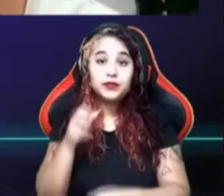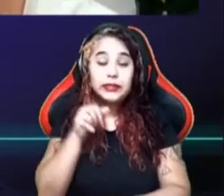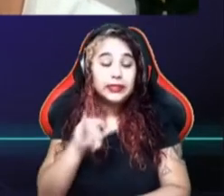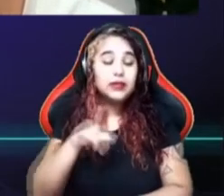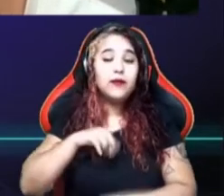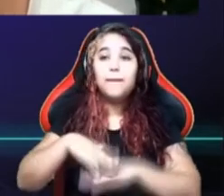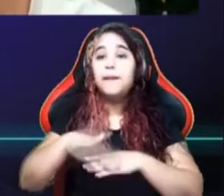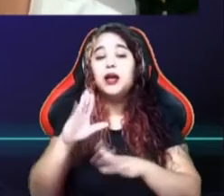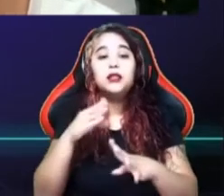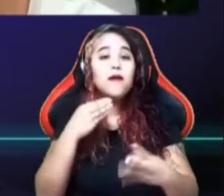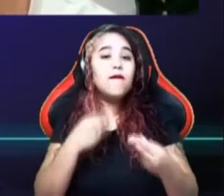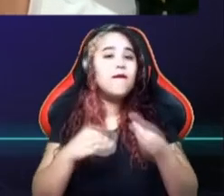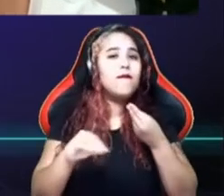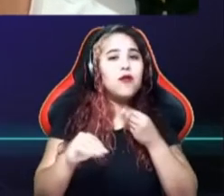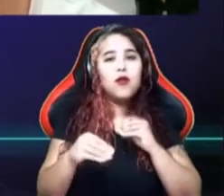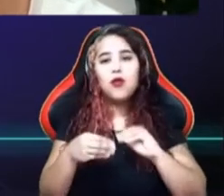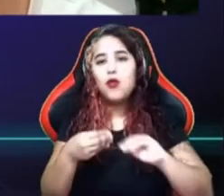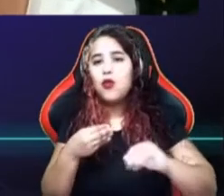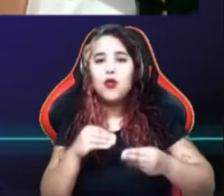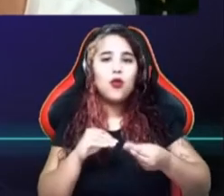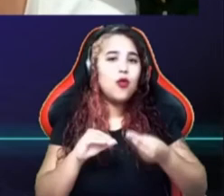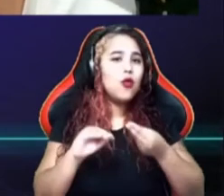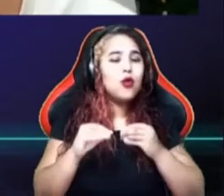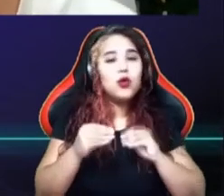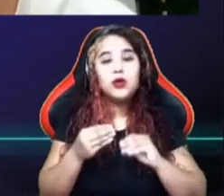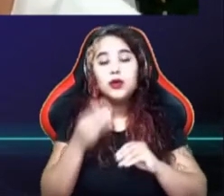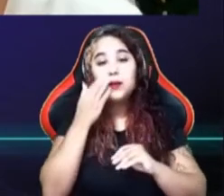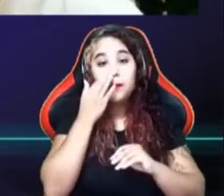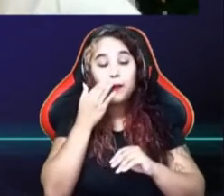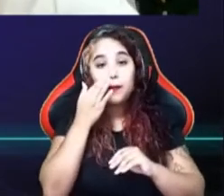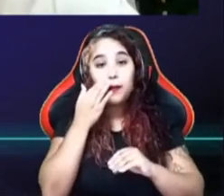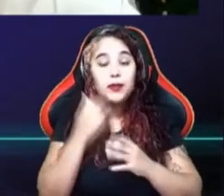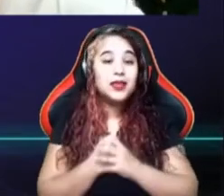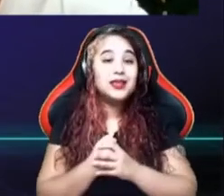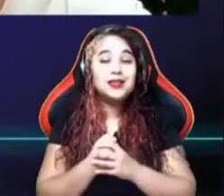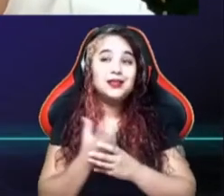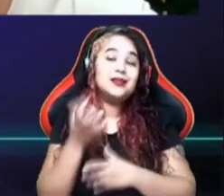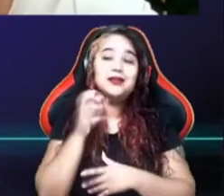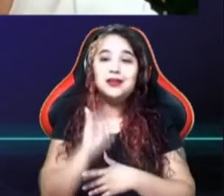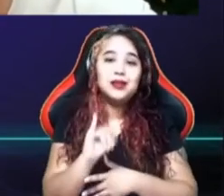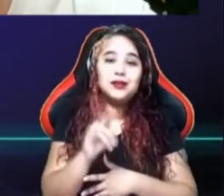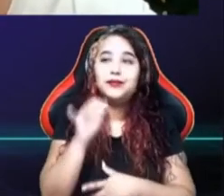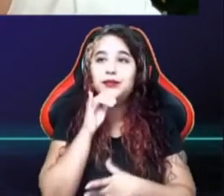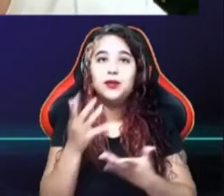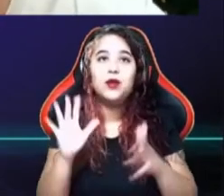tiver, né, quanto menos coerência ela tiver com o jogo,